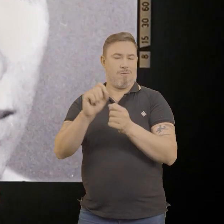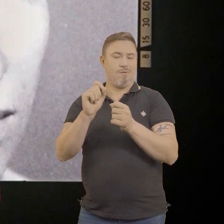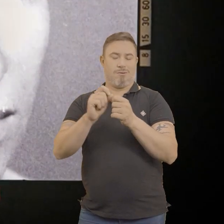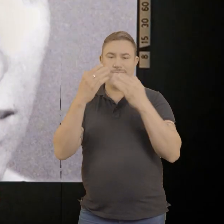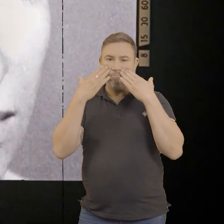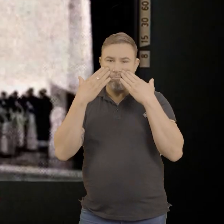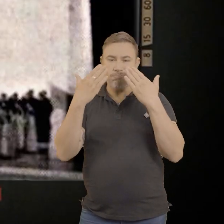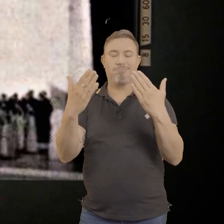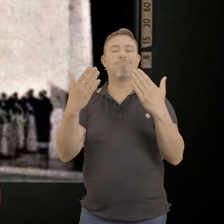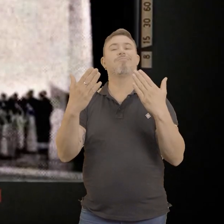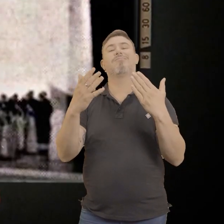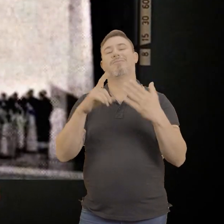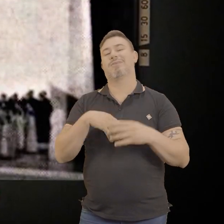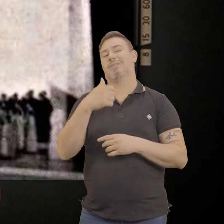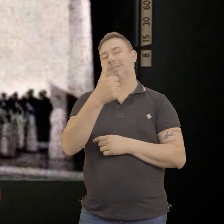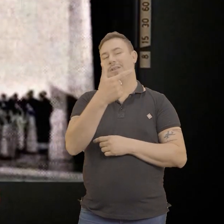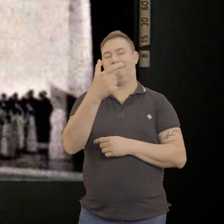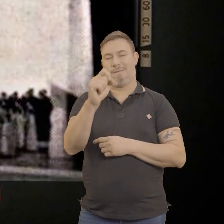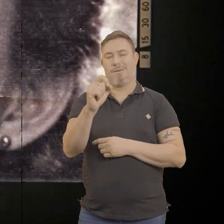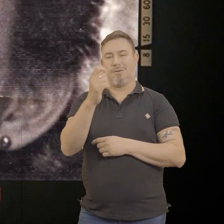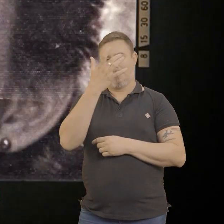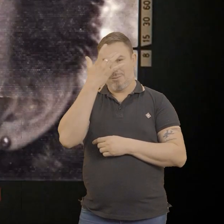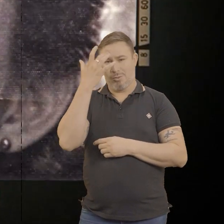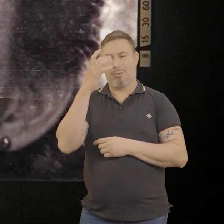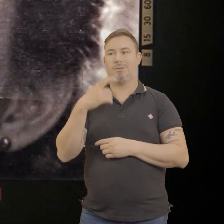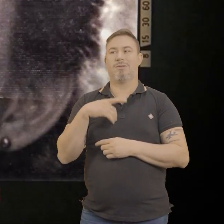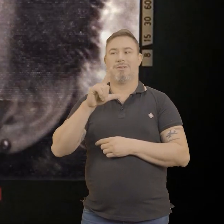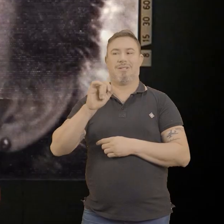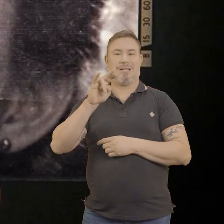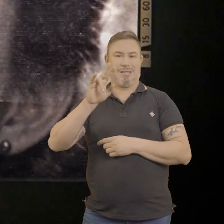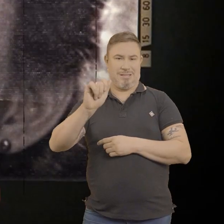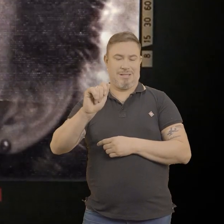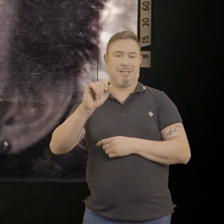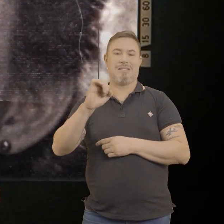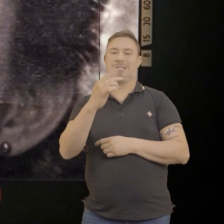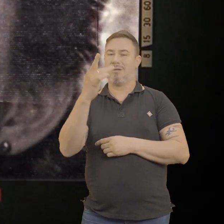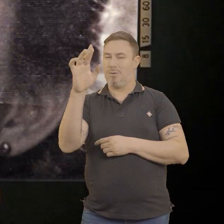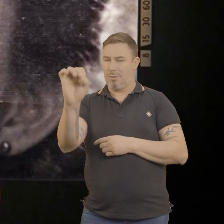por 120 figurantes e da soprano Lia Salgado,